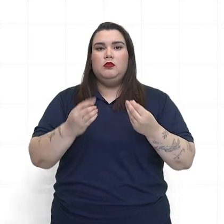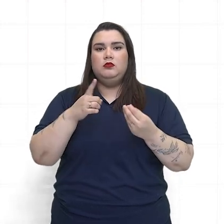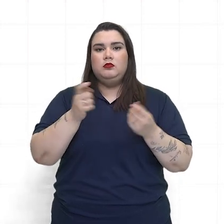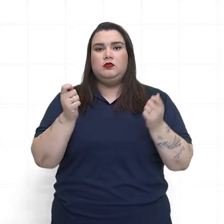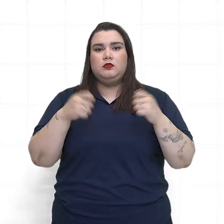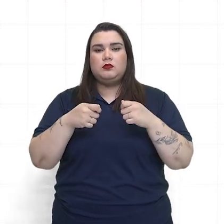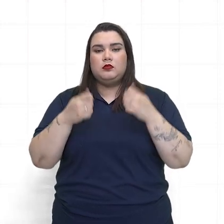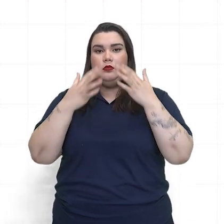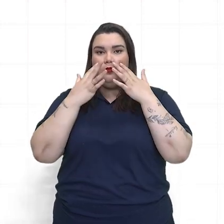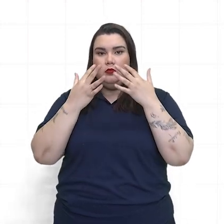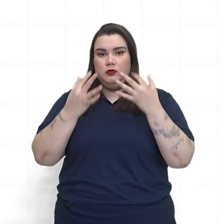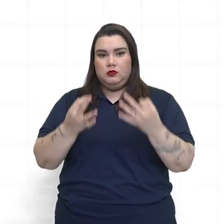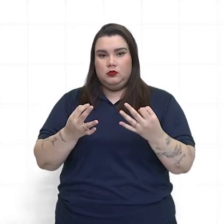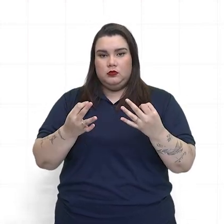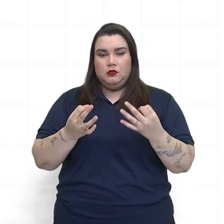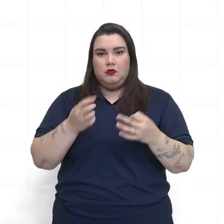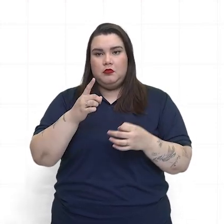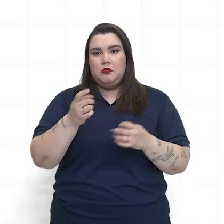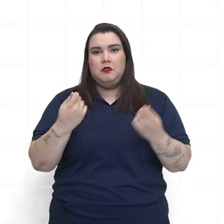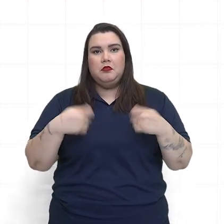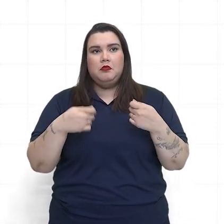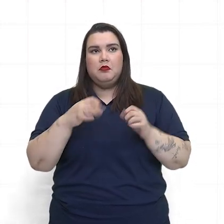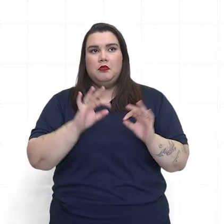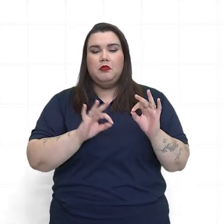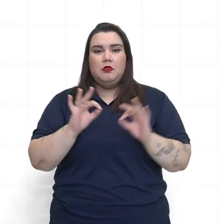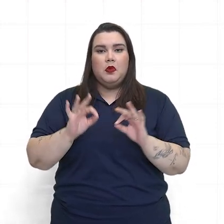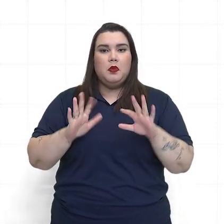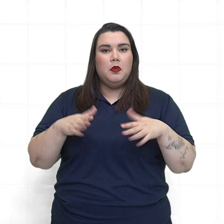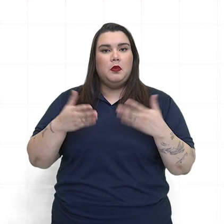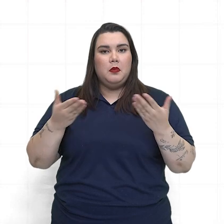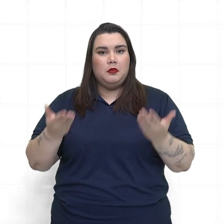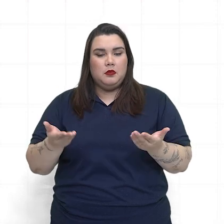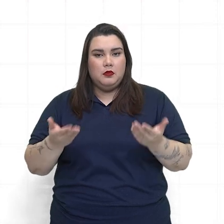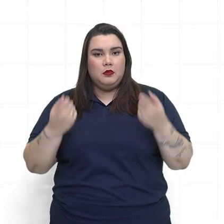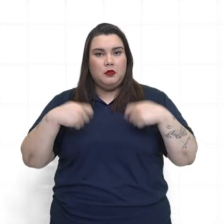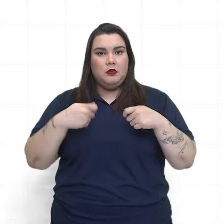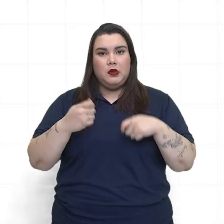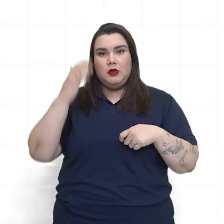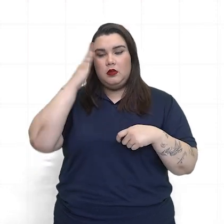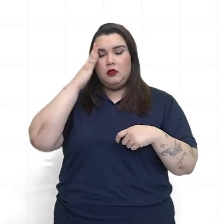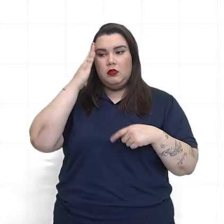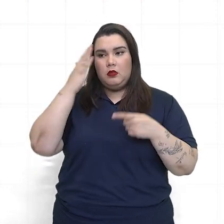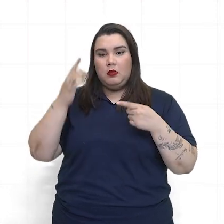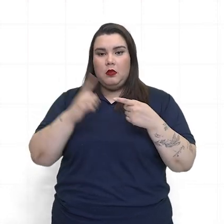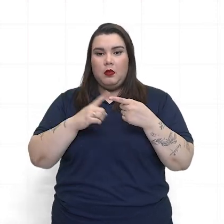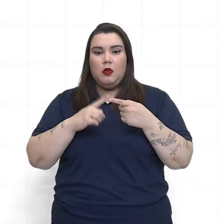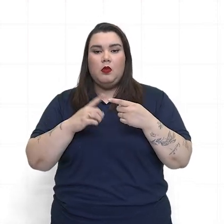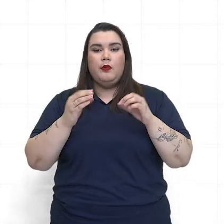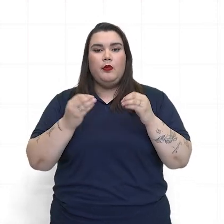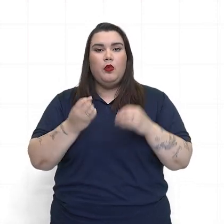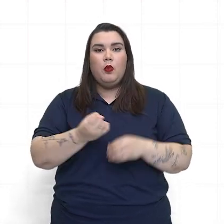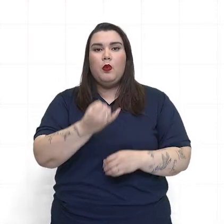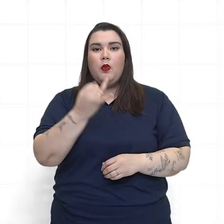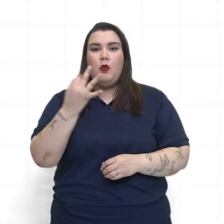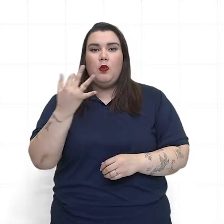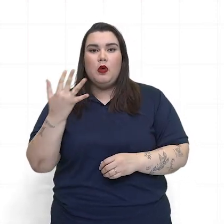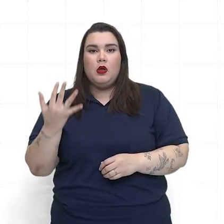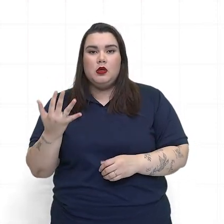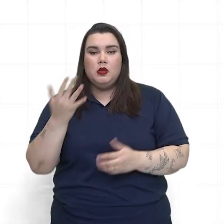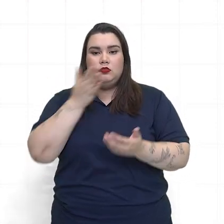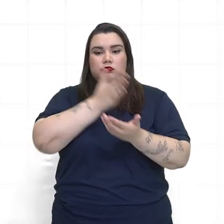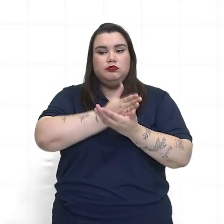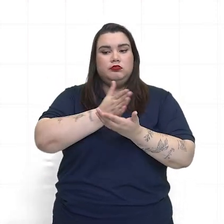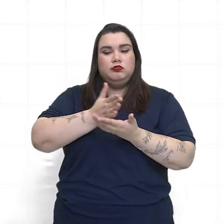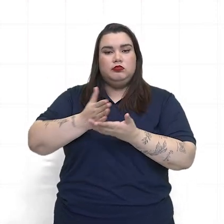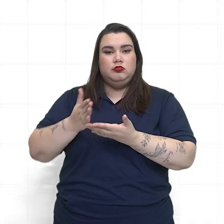isso aí? Então, o que você deve fazer? Você deve saber, primeiramente, em quantas partes o todo